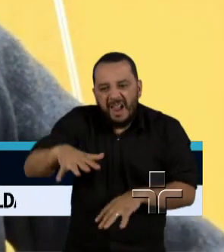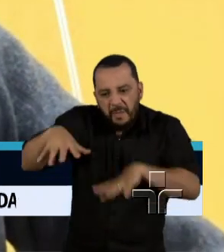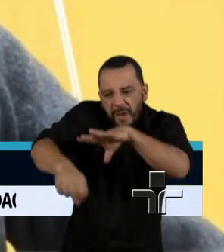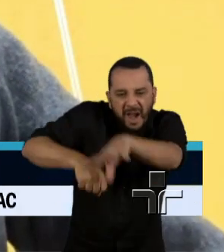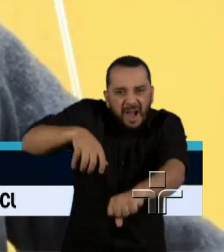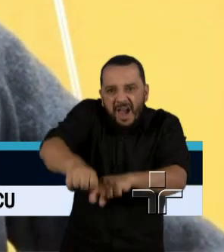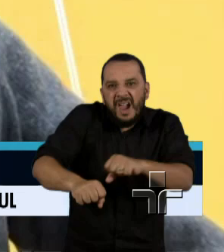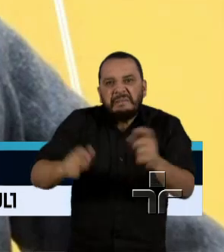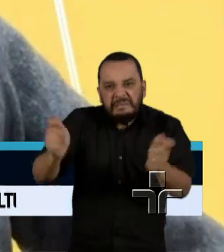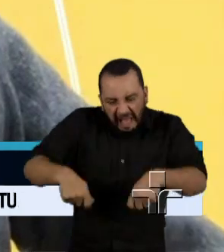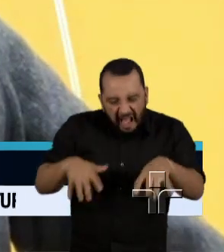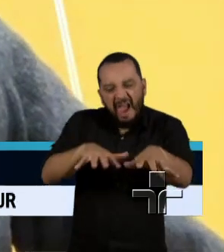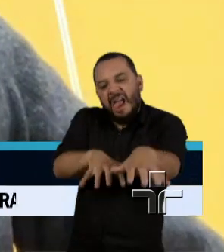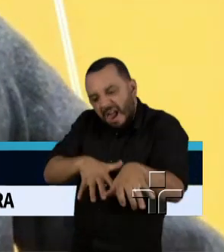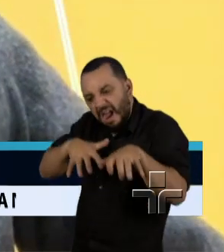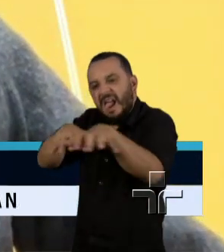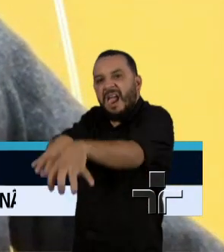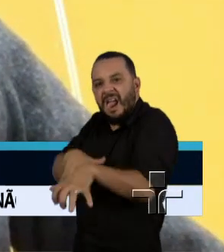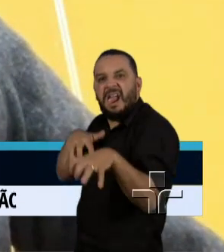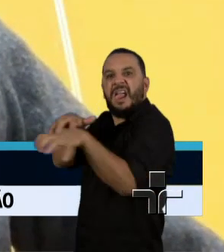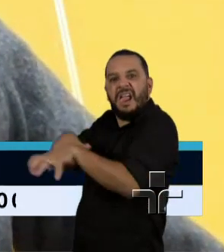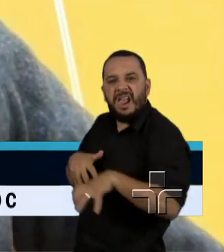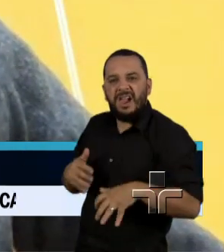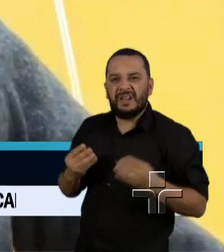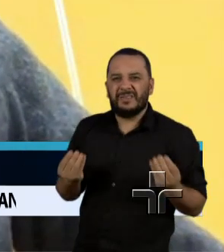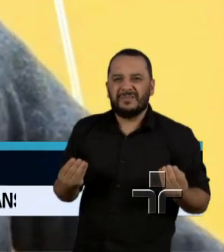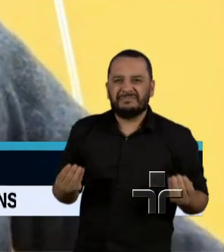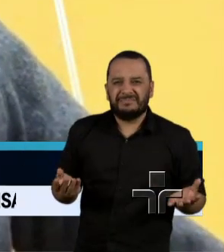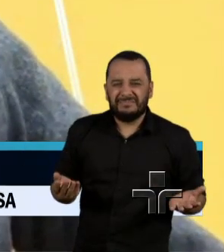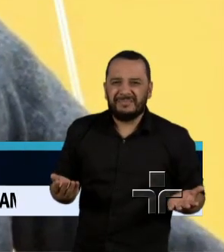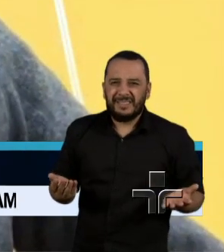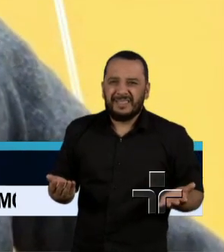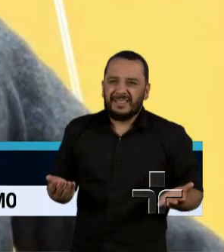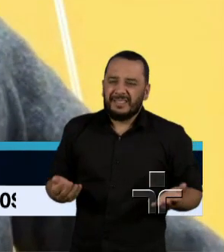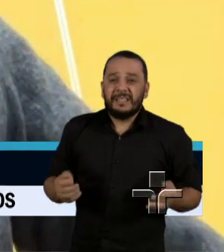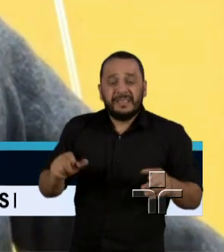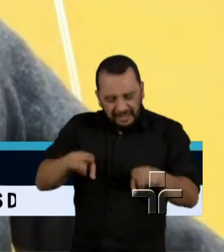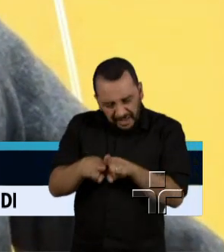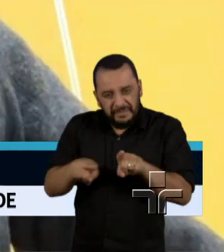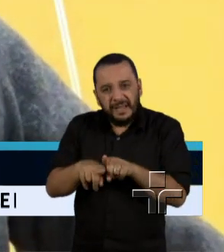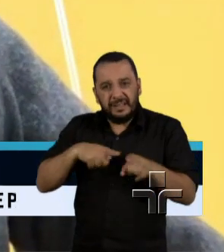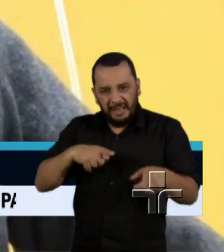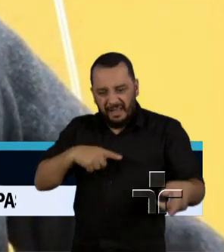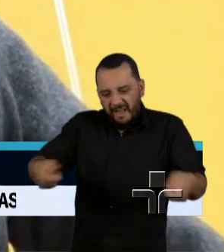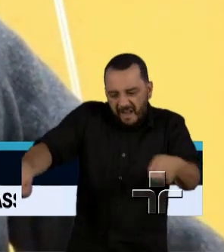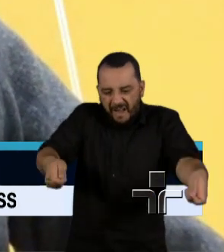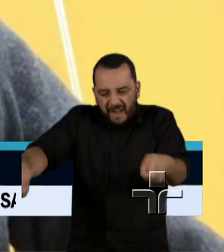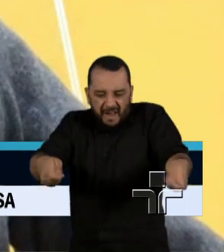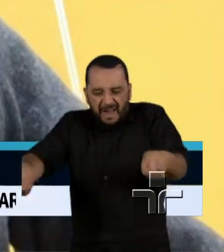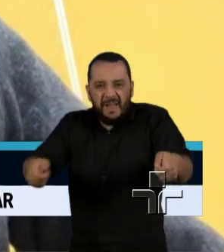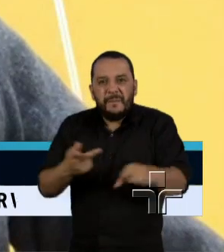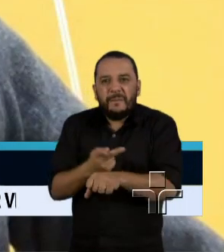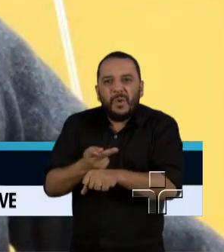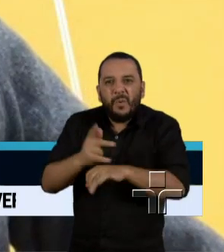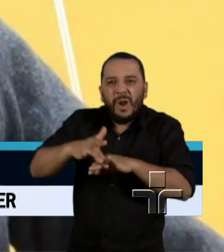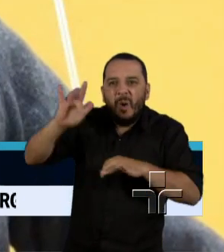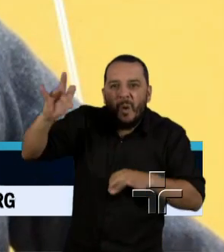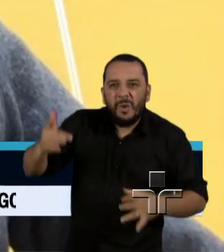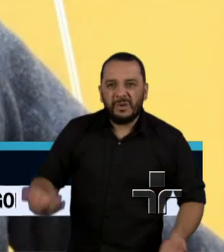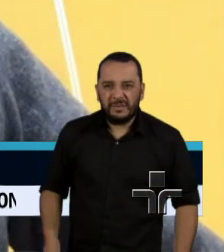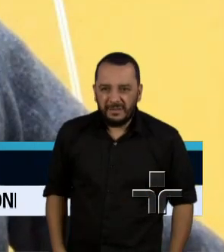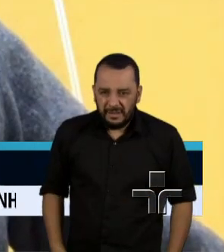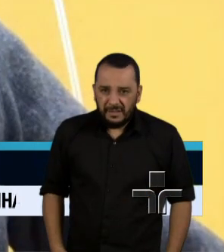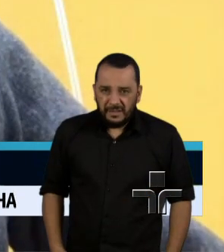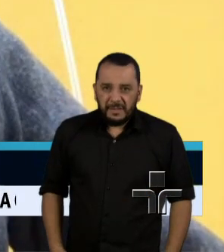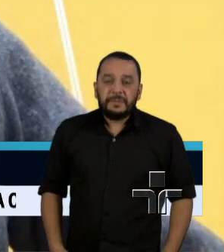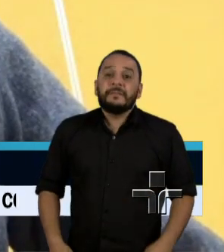por atividade garimpeira, né, que nem é a mineração em escala. E, em vez de a gente ter uma ação concreta de retirar